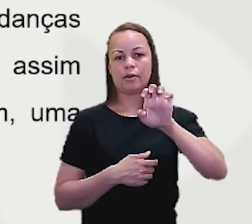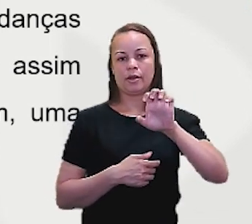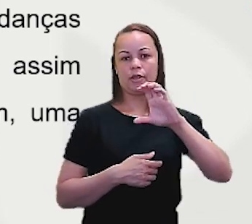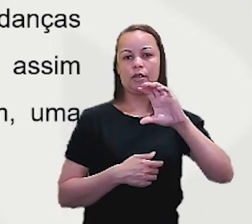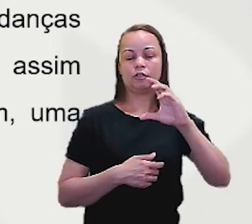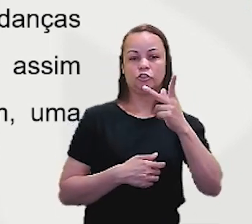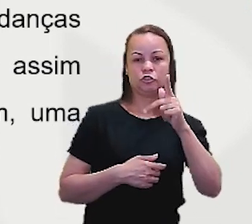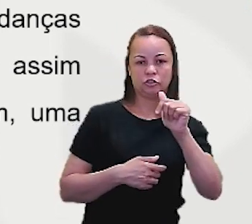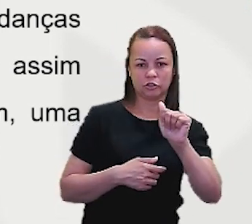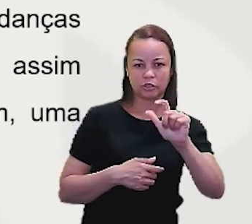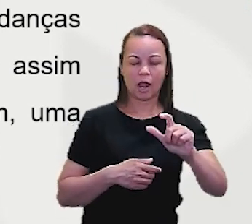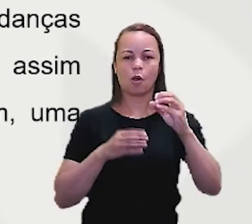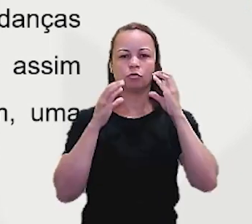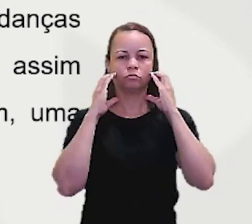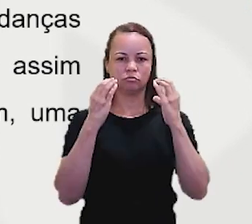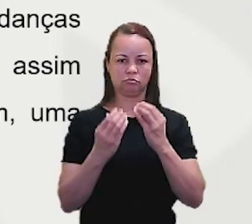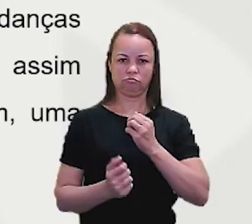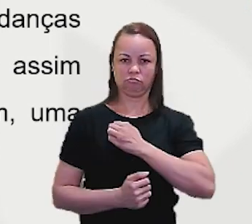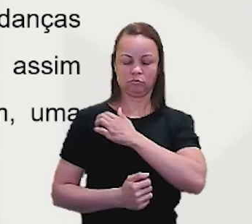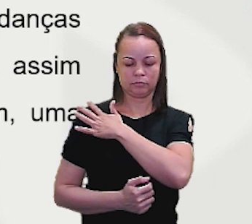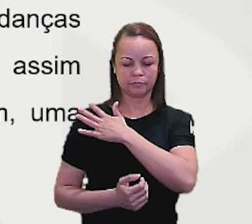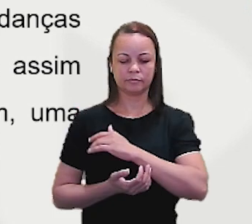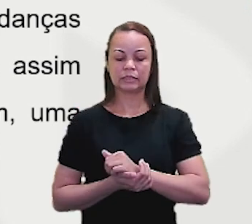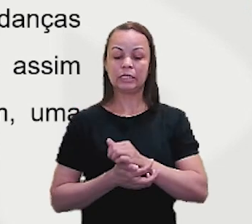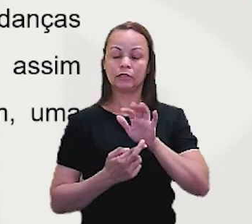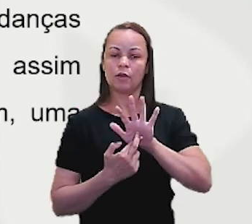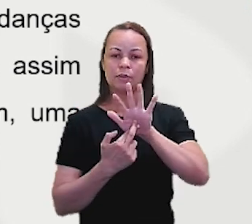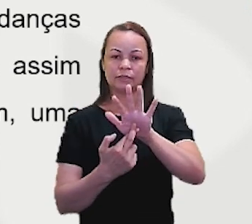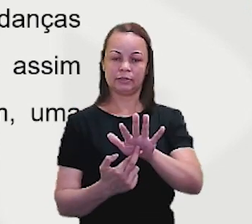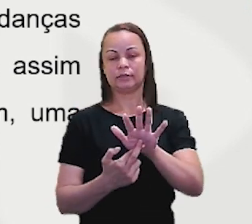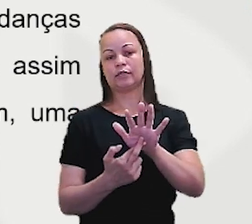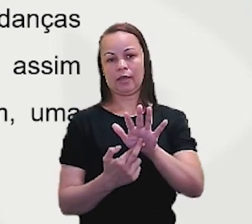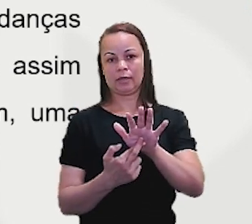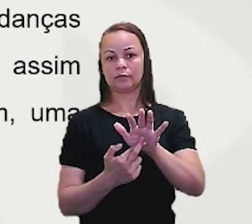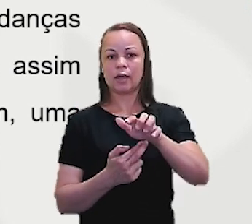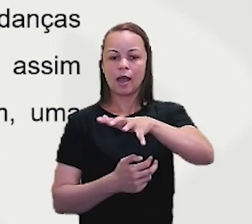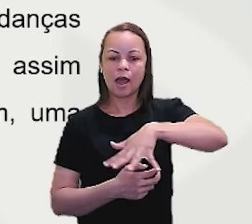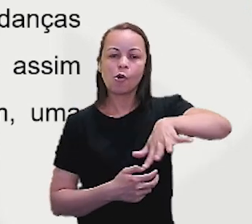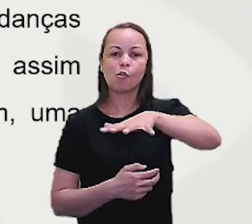A nova bandeira brasileira foi apresentada à nação no dia